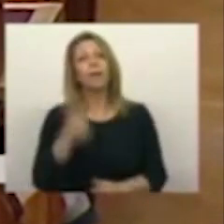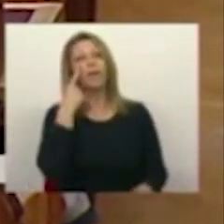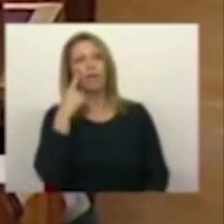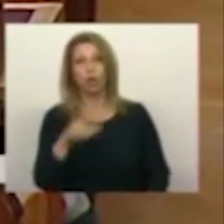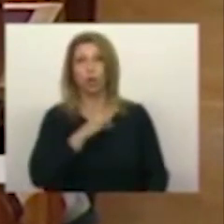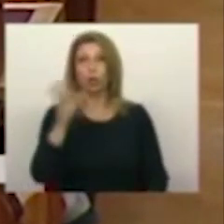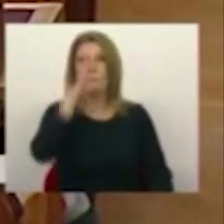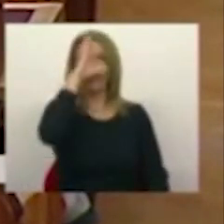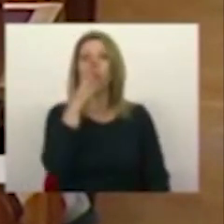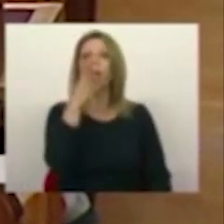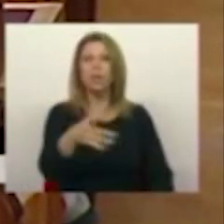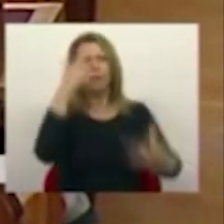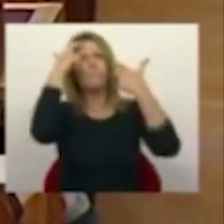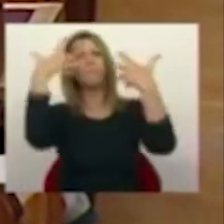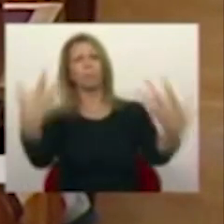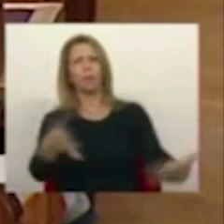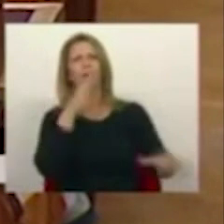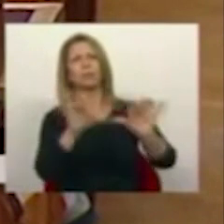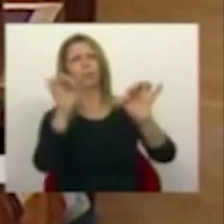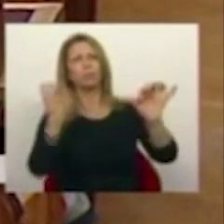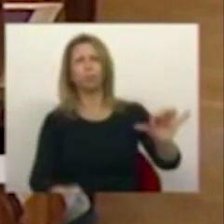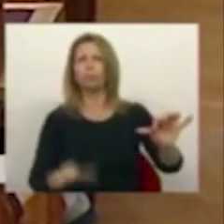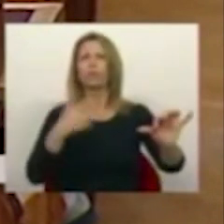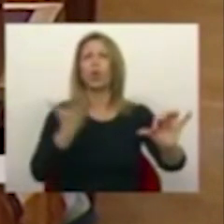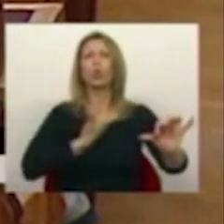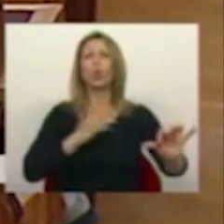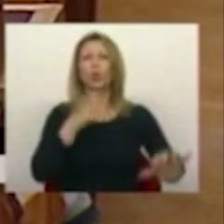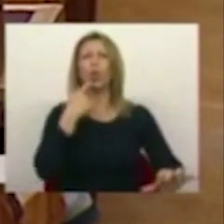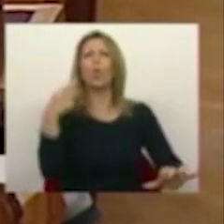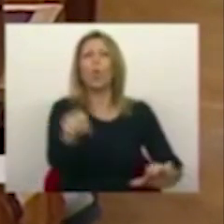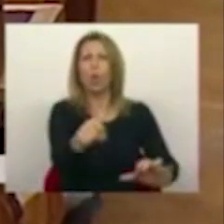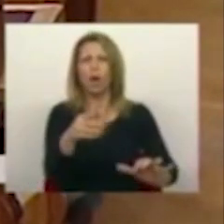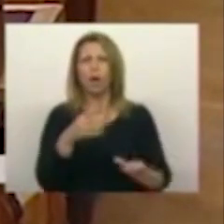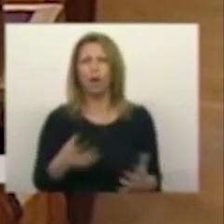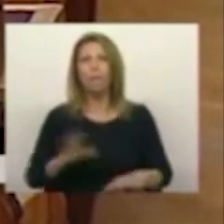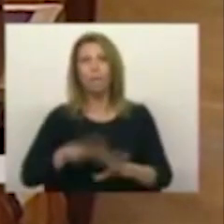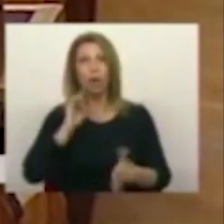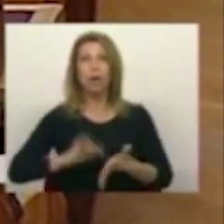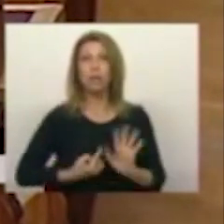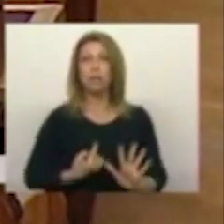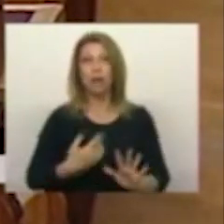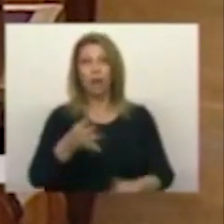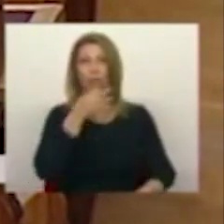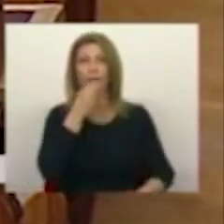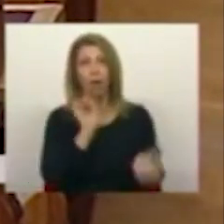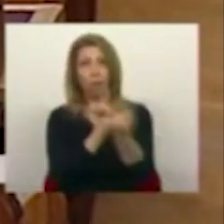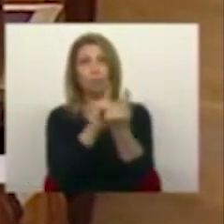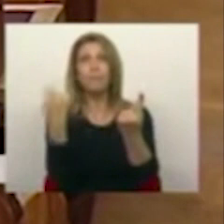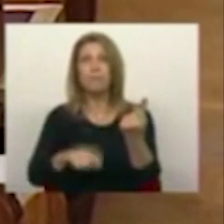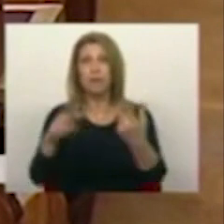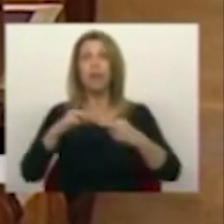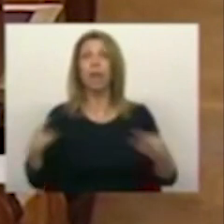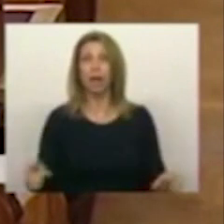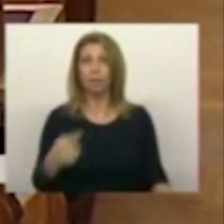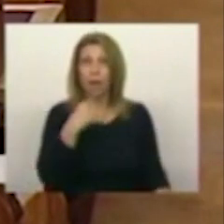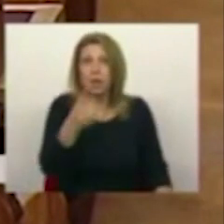estou perplexo com as declarações do Dr. Rui Rio sobre a necessidade de falar com os presidentes de Câmara. Disse isto na minha